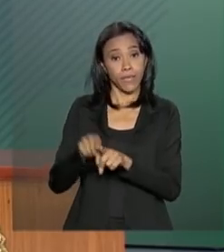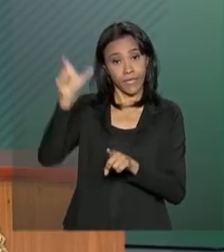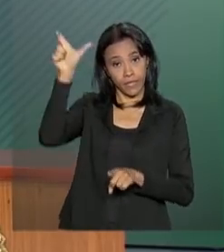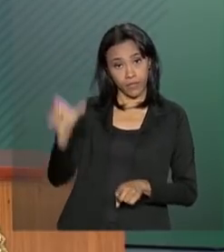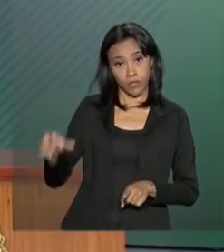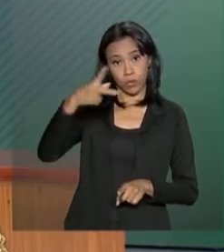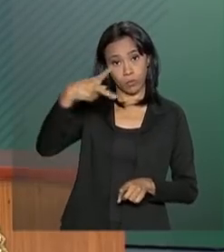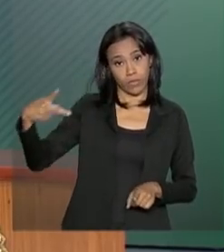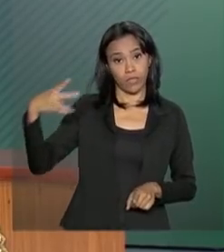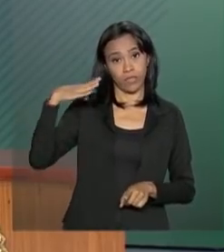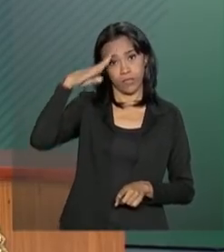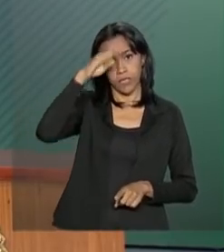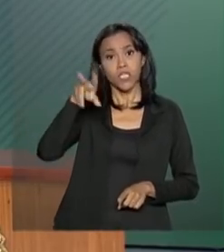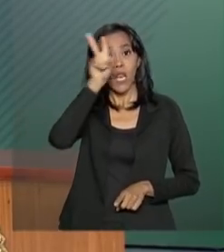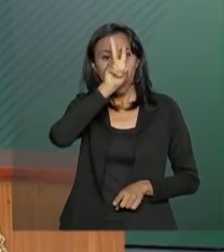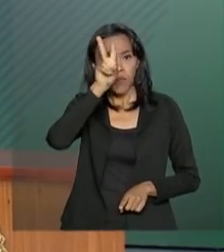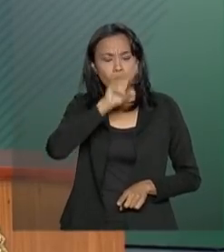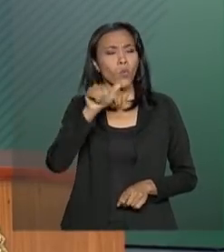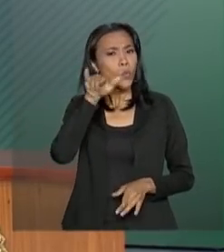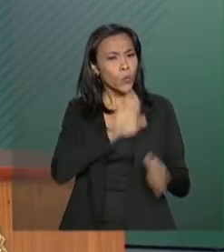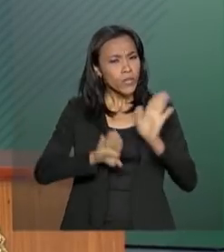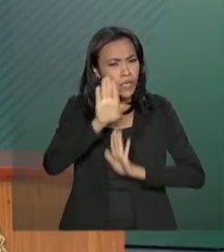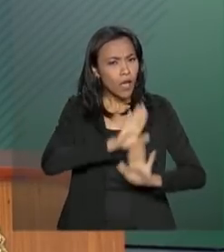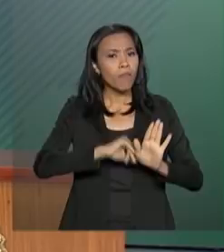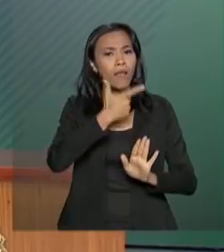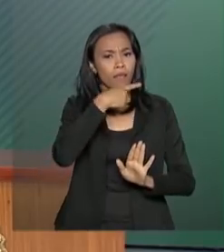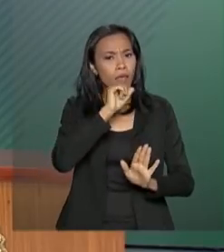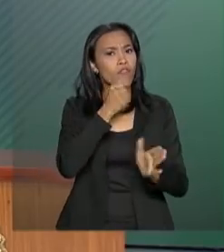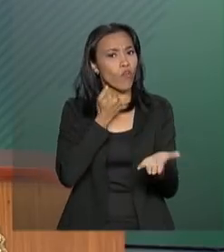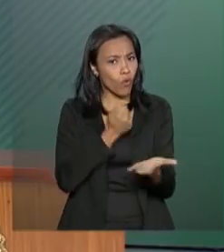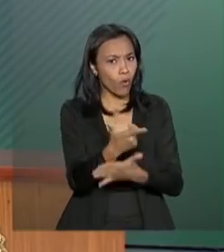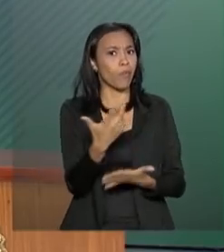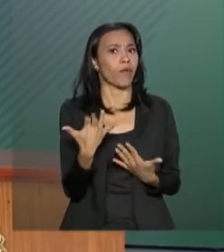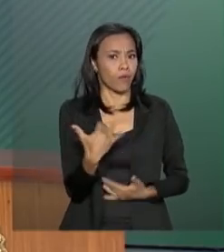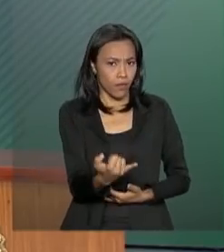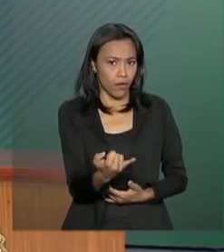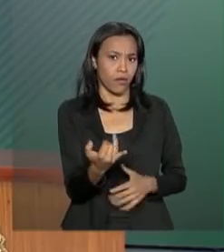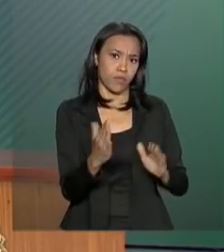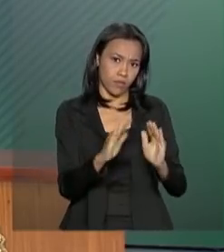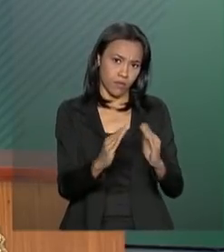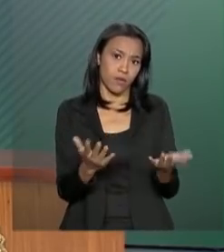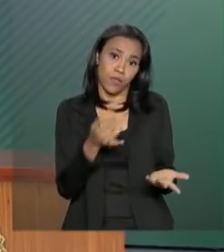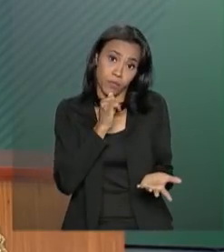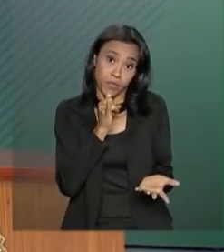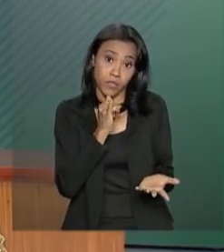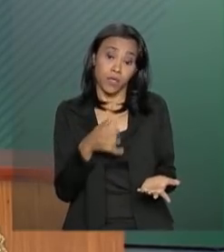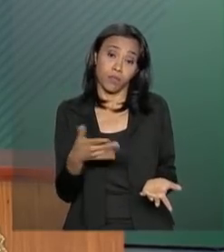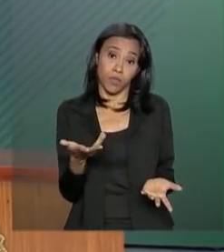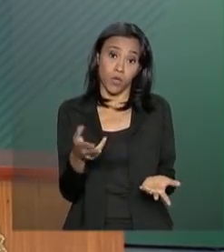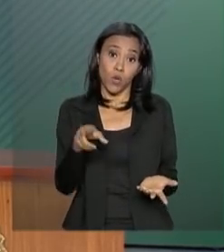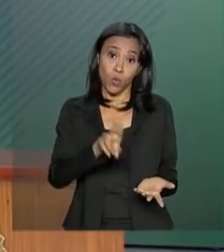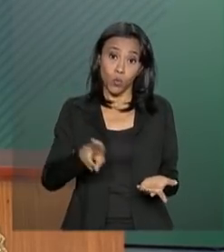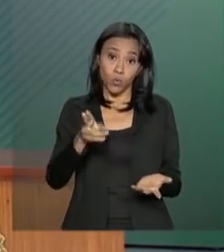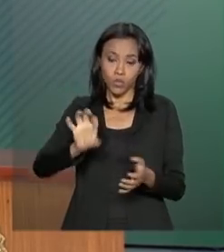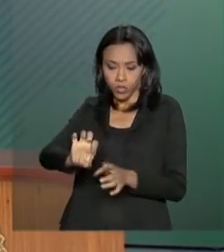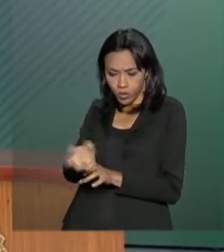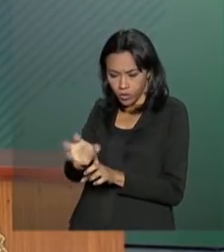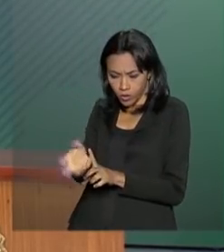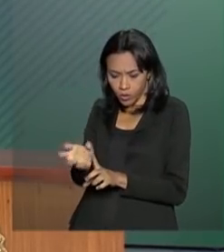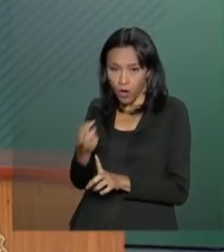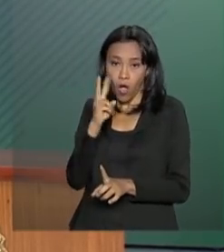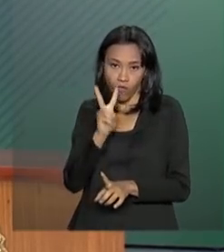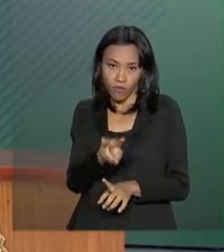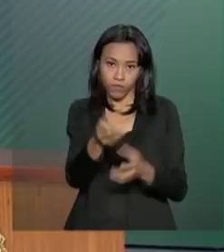lembrou dos cuidados necessários para quem tiver arm armas em casa como por exemplo o uso de cofres